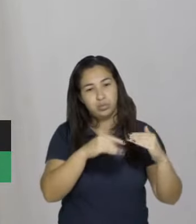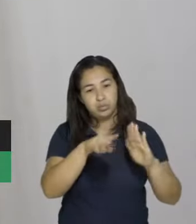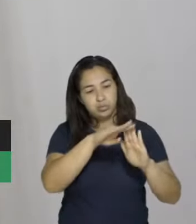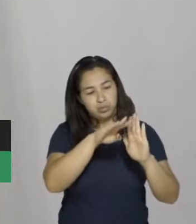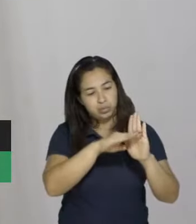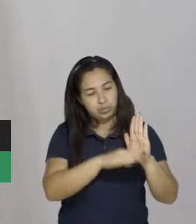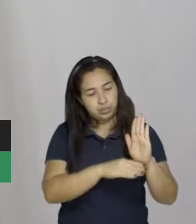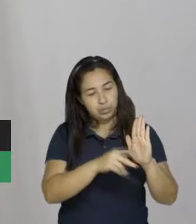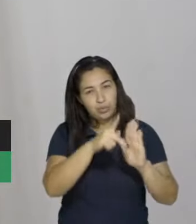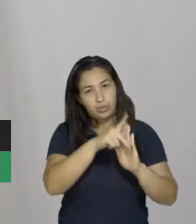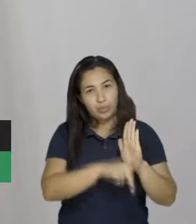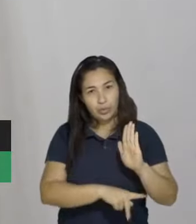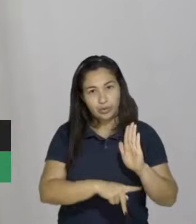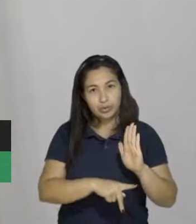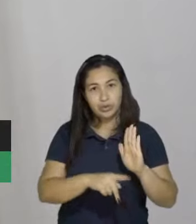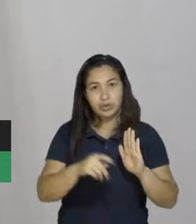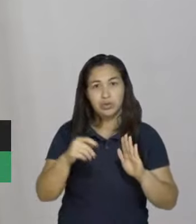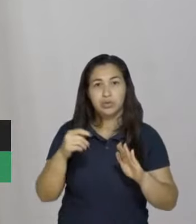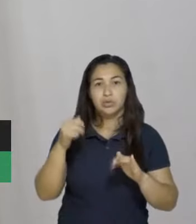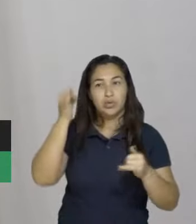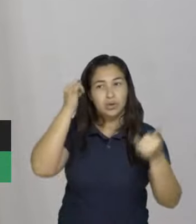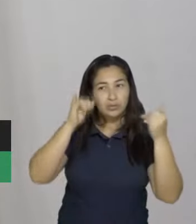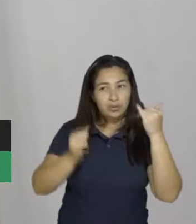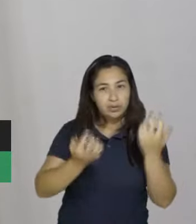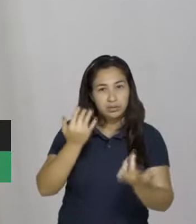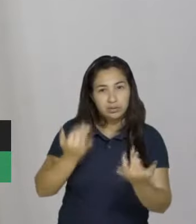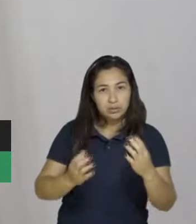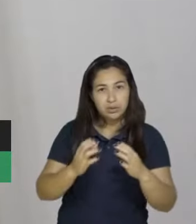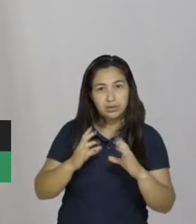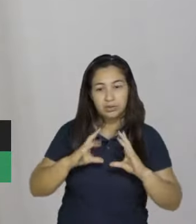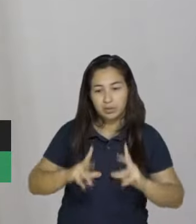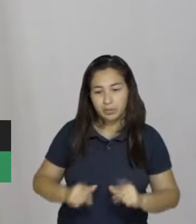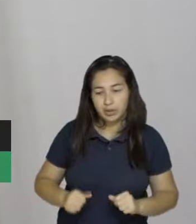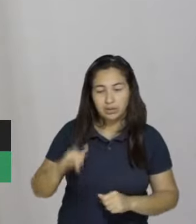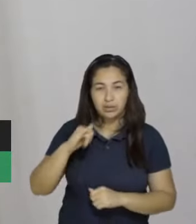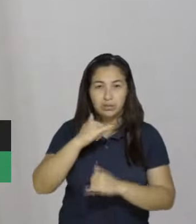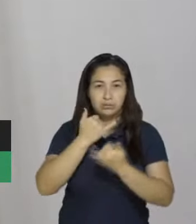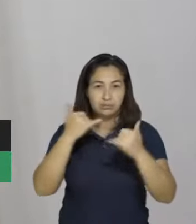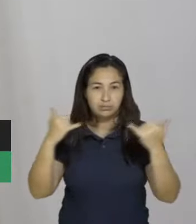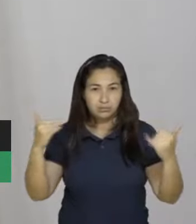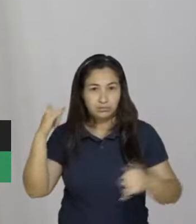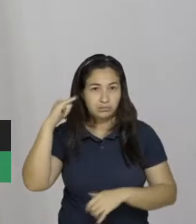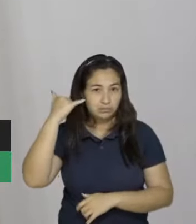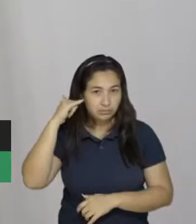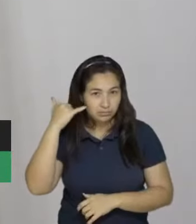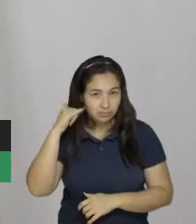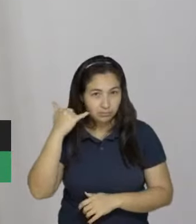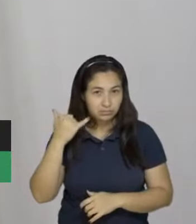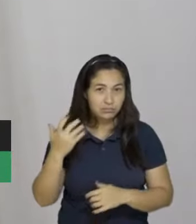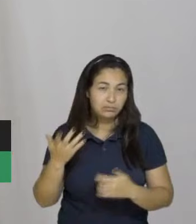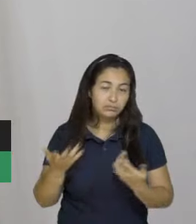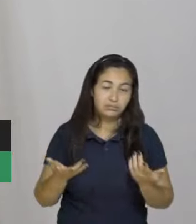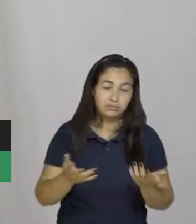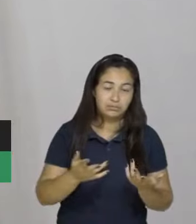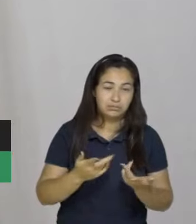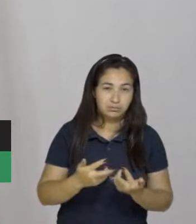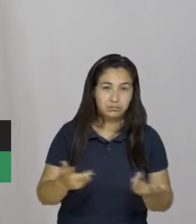projetos preventivos de incêndio, hidrossanitário, telefônico, elétrico